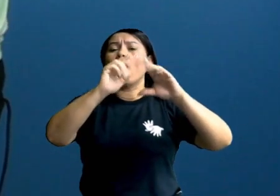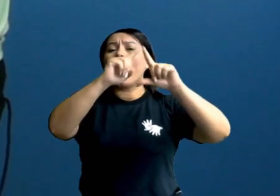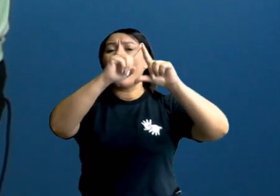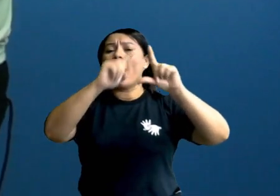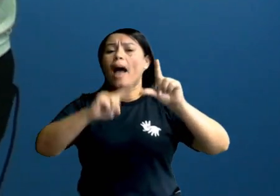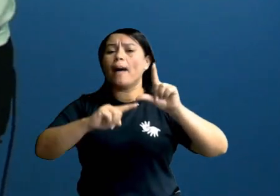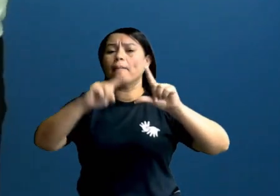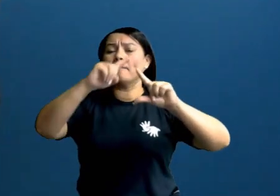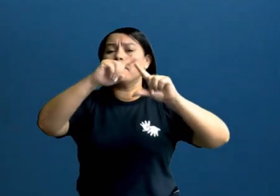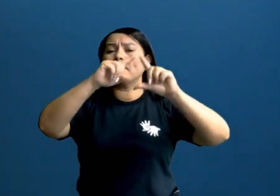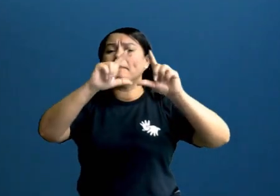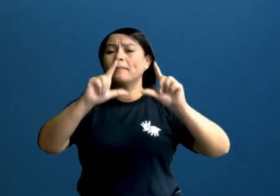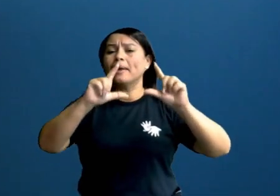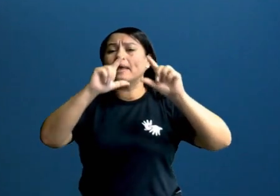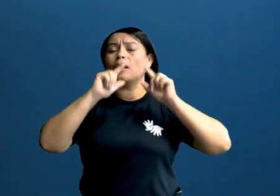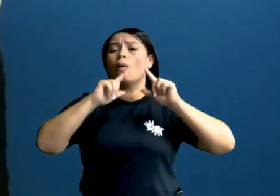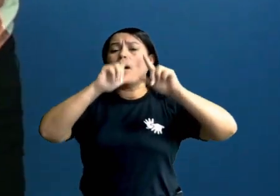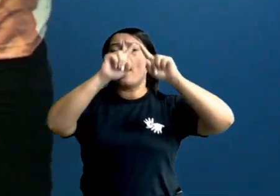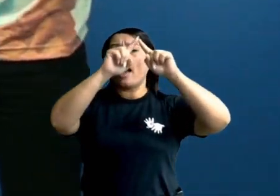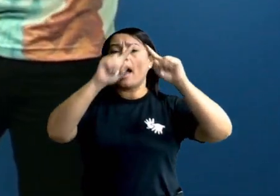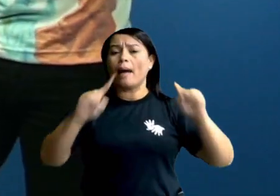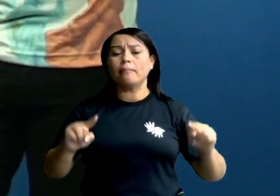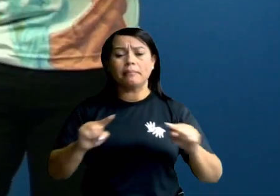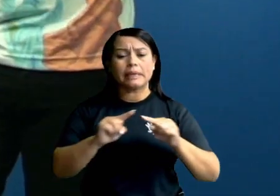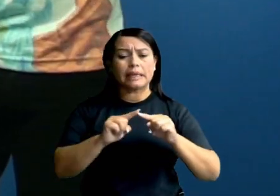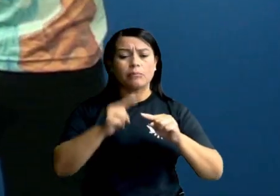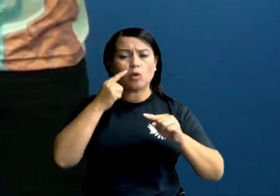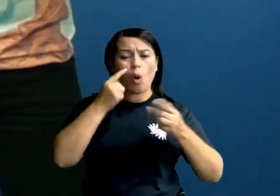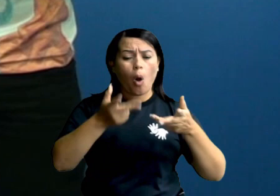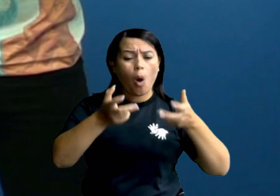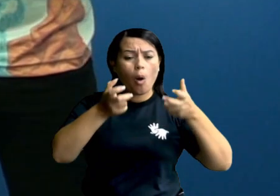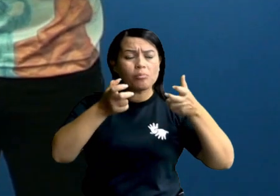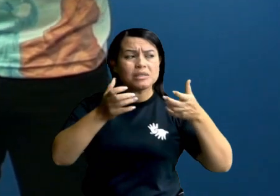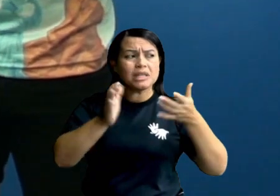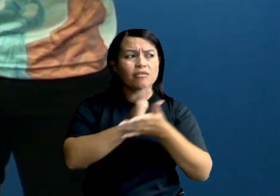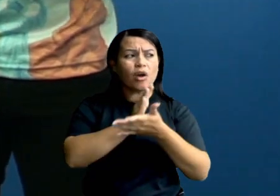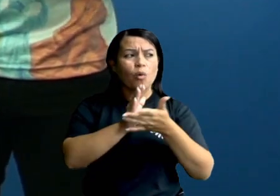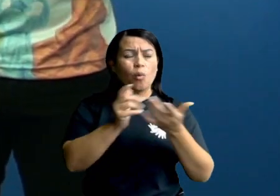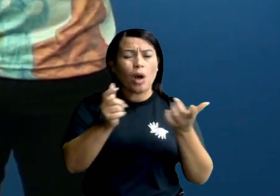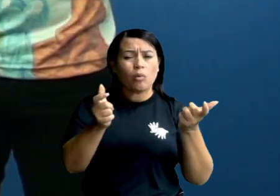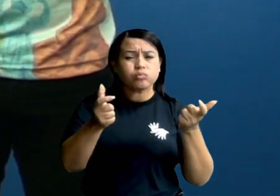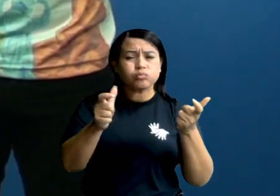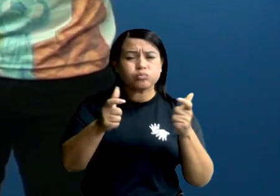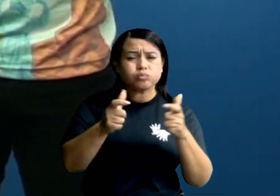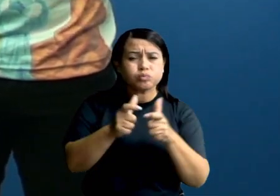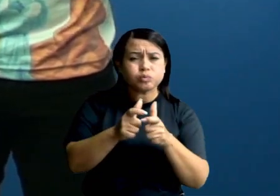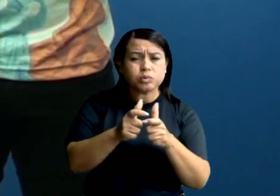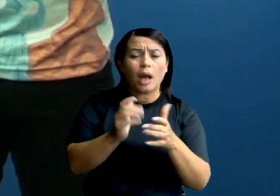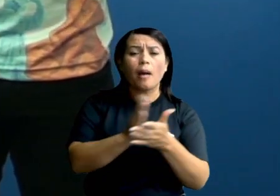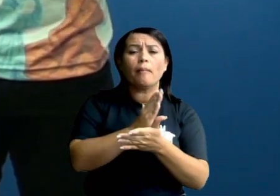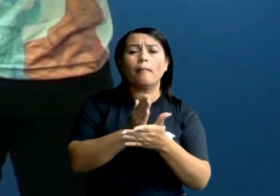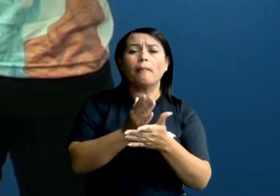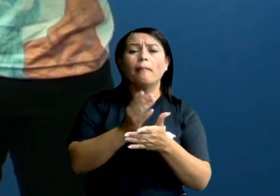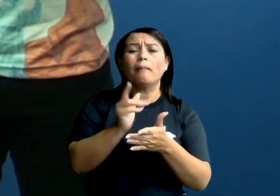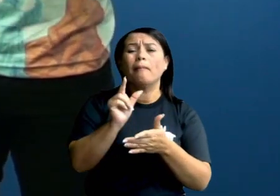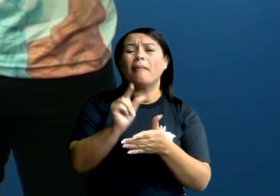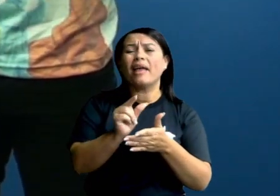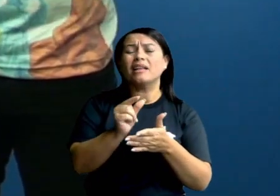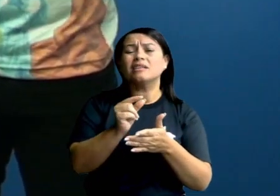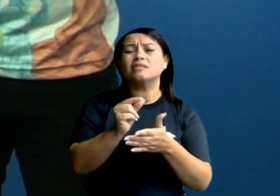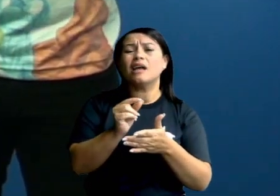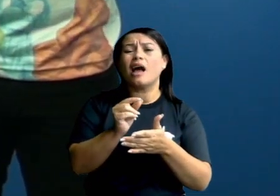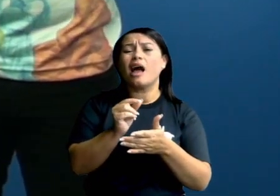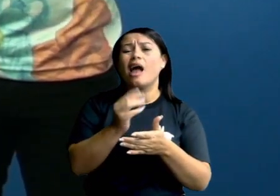mais estreita, né? Está se estreitando, exatamente por conta da diminuição da taxa de fecundidade, que menos crianças estão nascendo, e